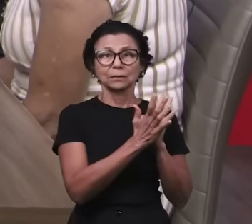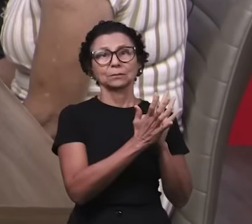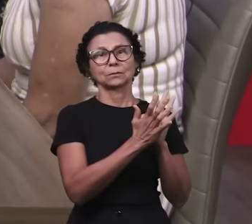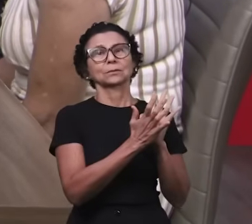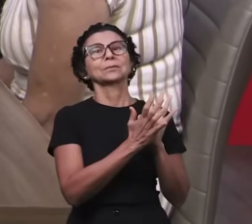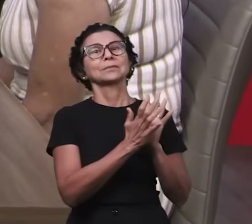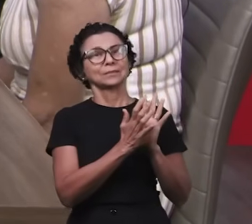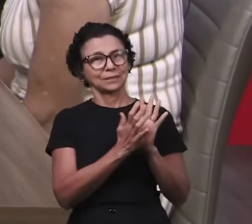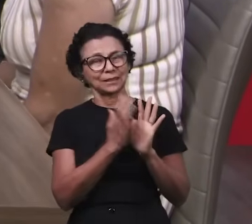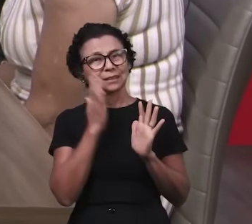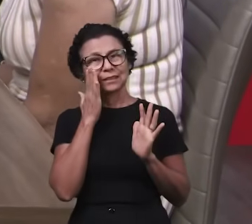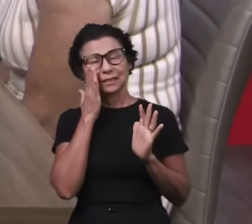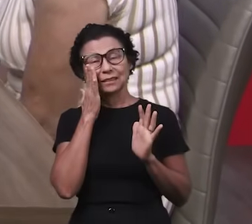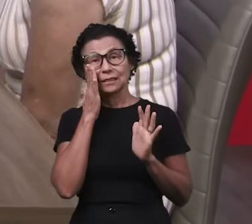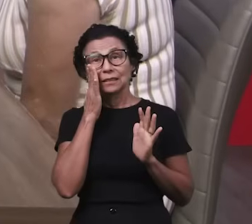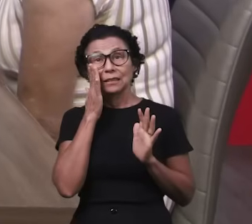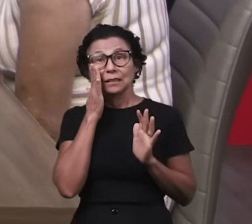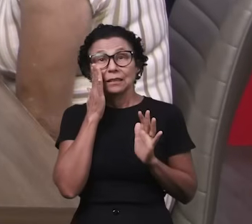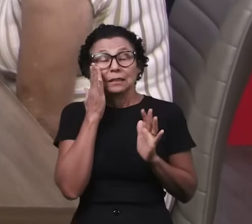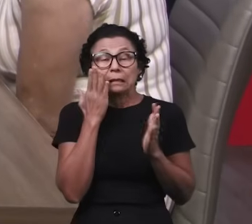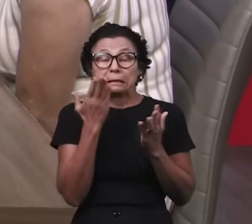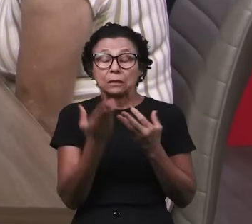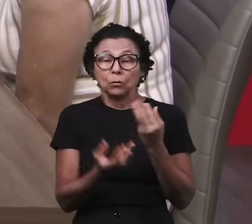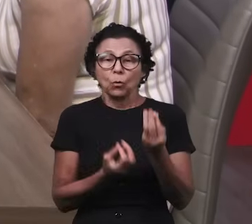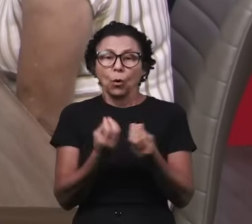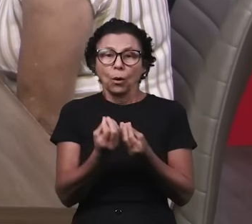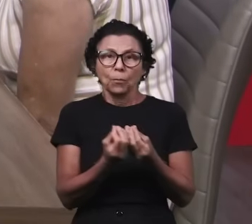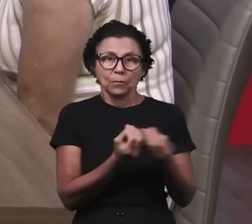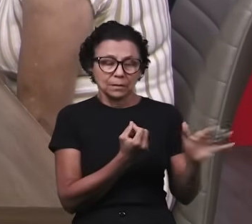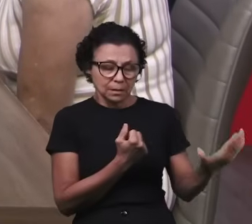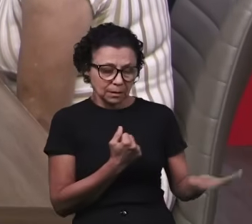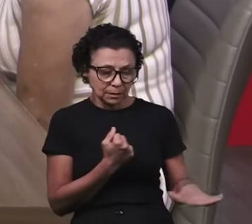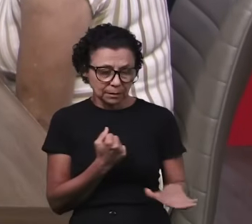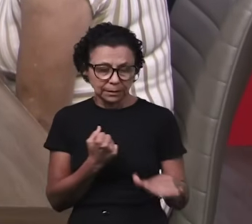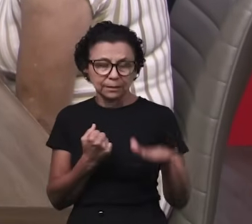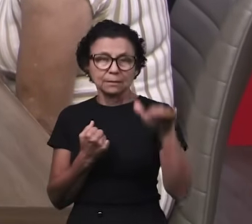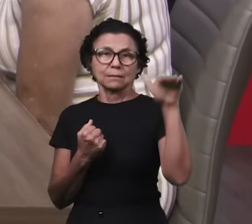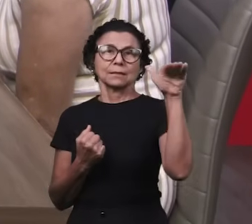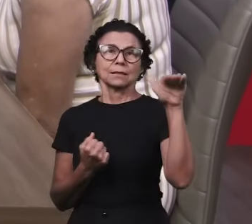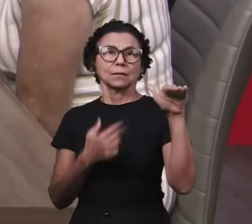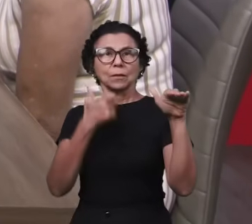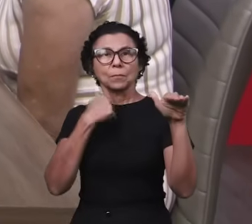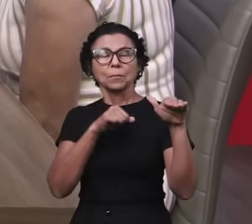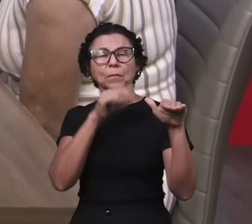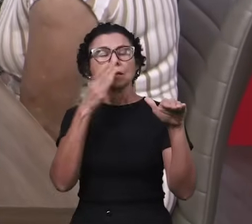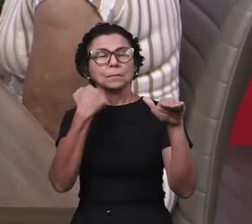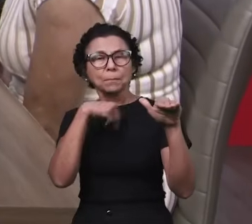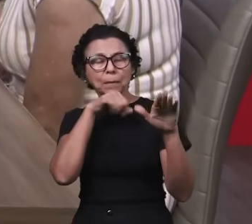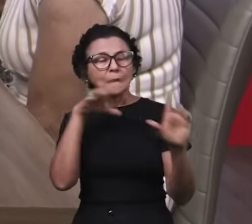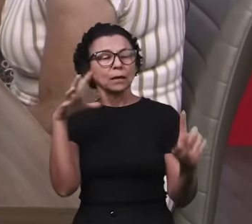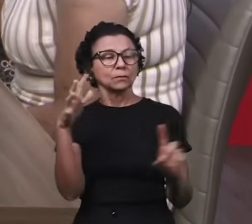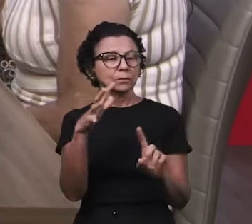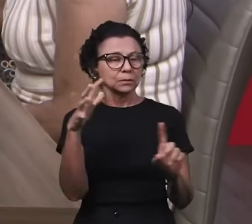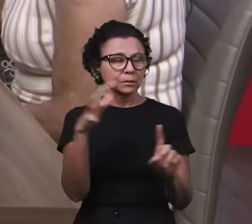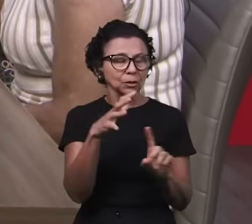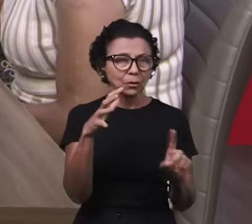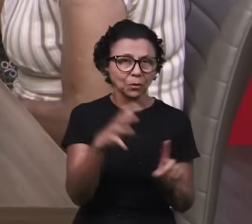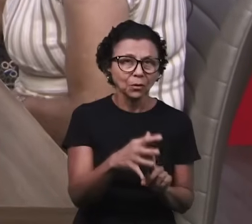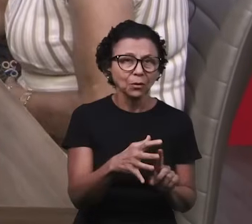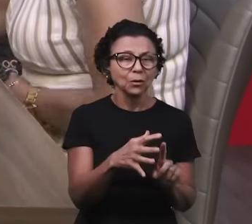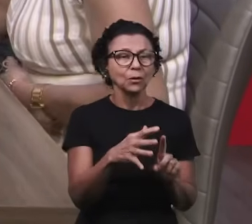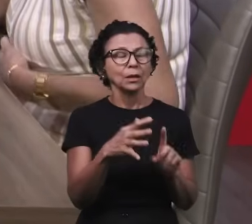no modo como você foi formado, foi impactado pelas ações dos seus pais, isso também te ajuda a orientar os